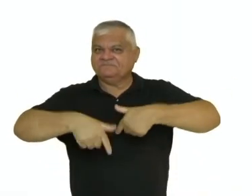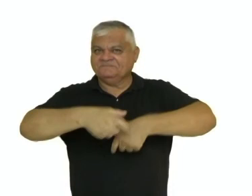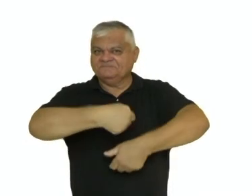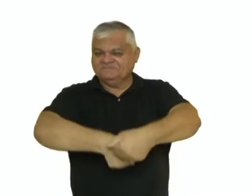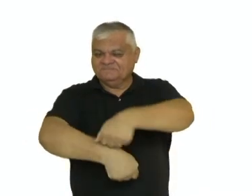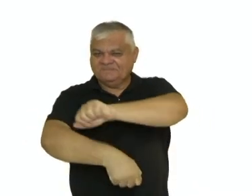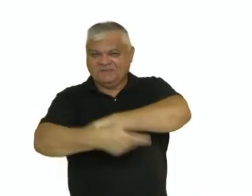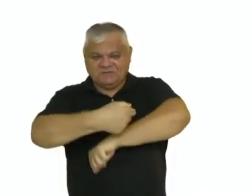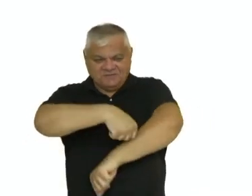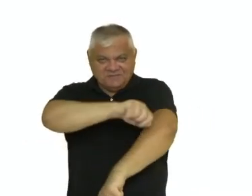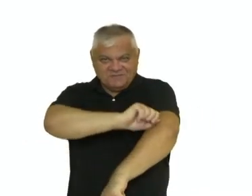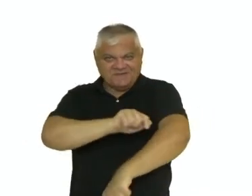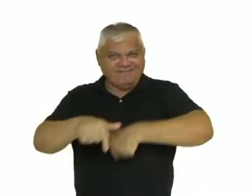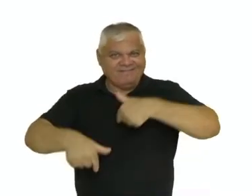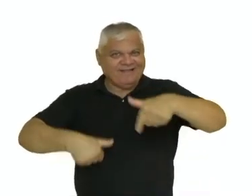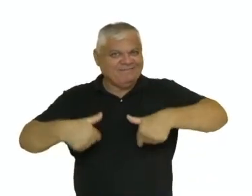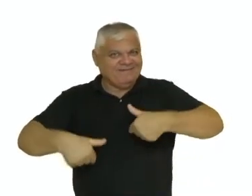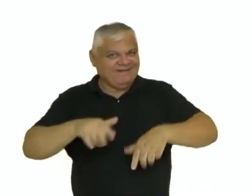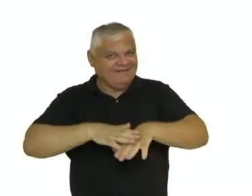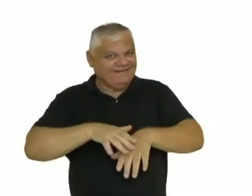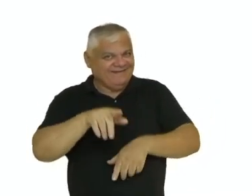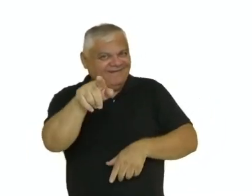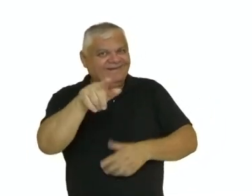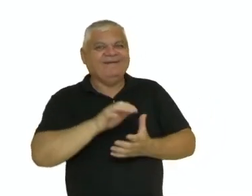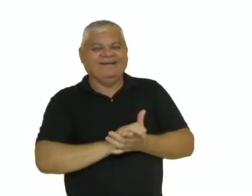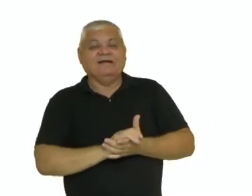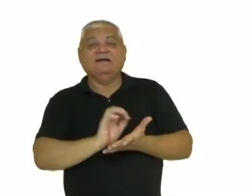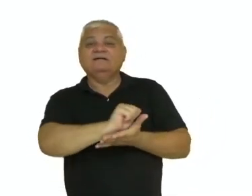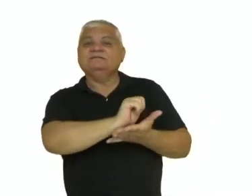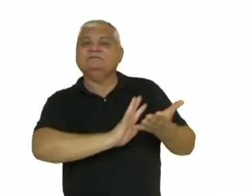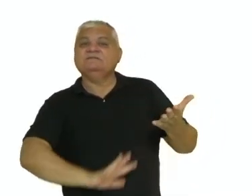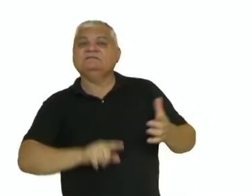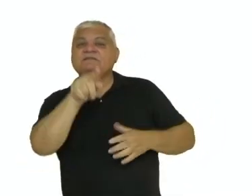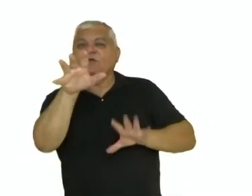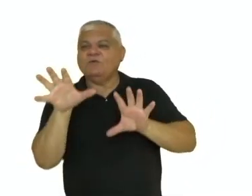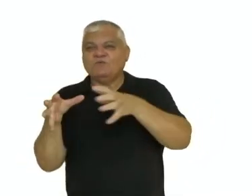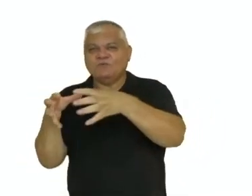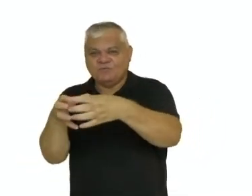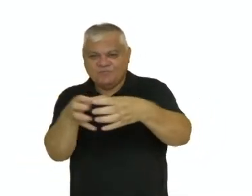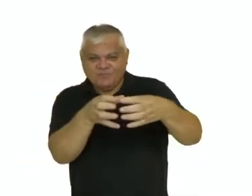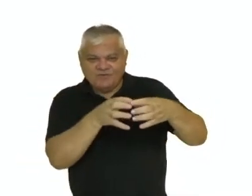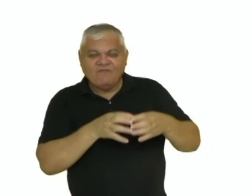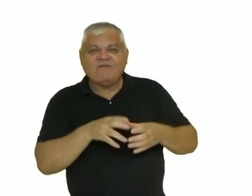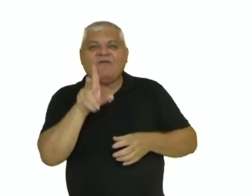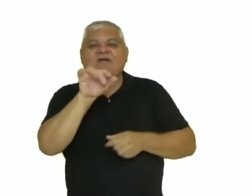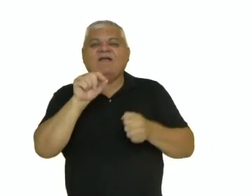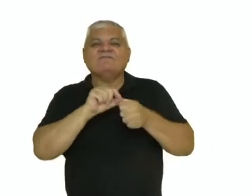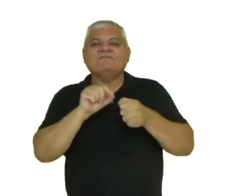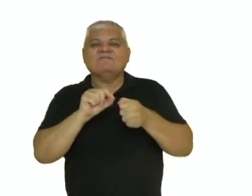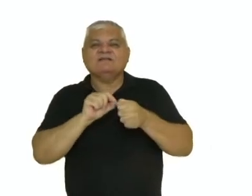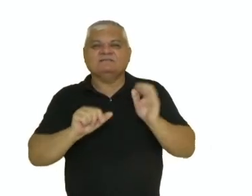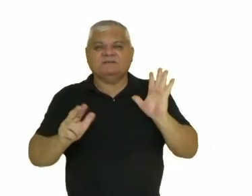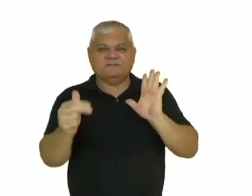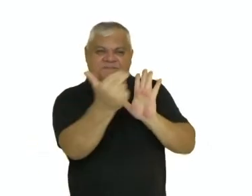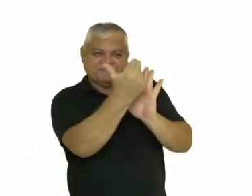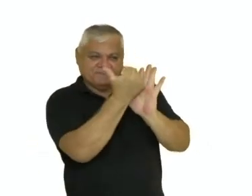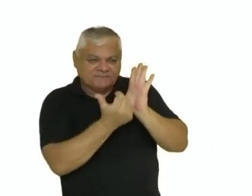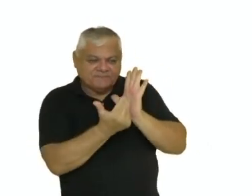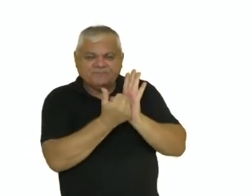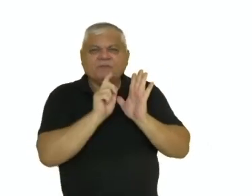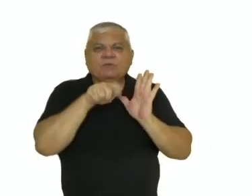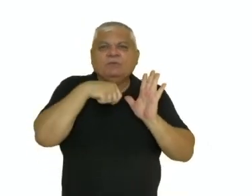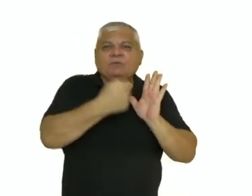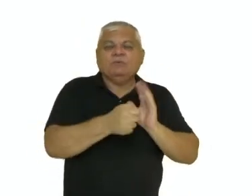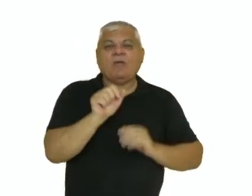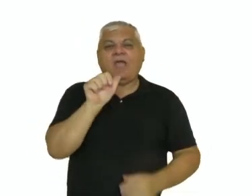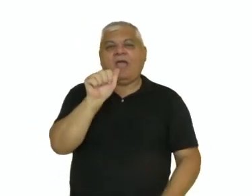é, agora vai ser com vocês. Para essa atividade, você e o seu grupo deverão desenvolver um mapa conceitual sobre o átomo. Nesse